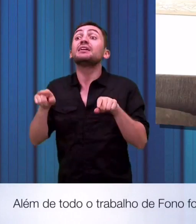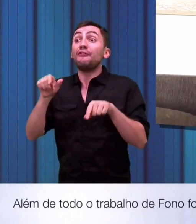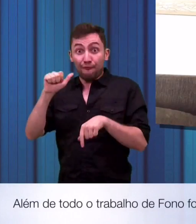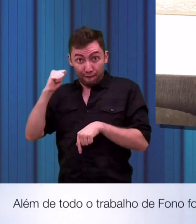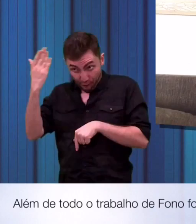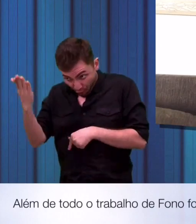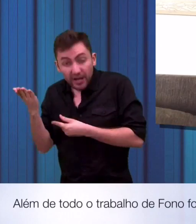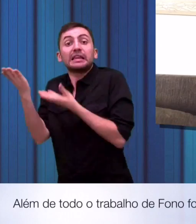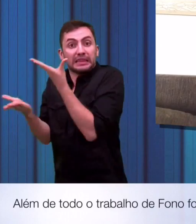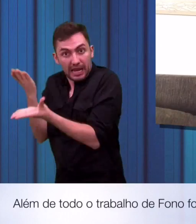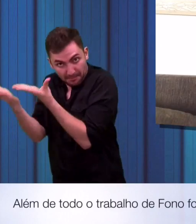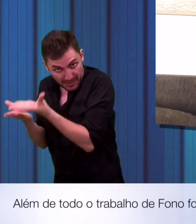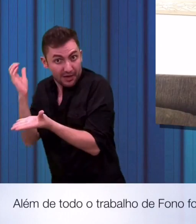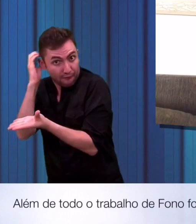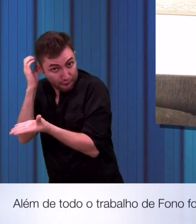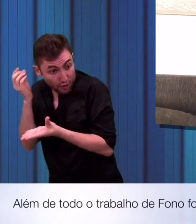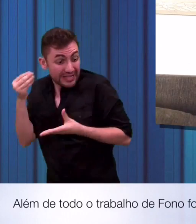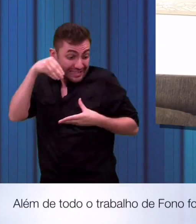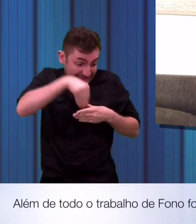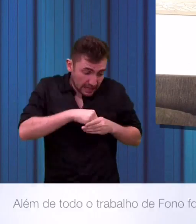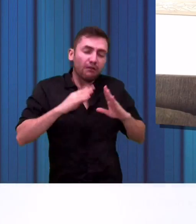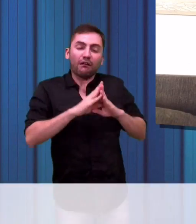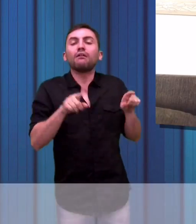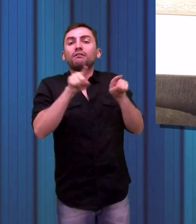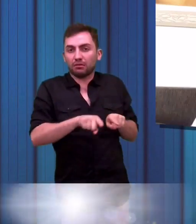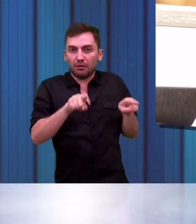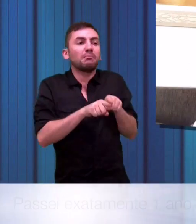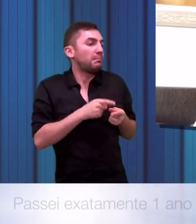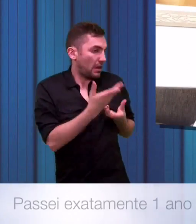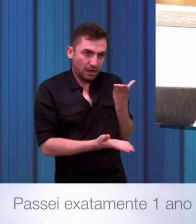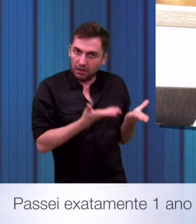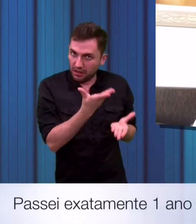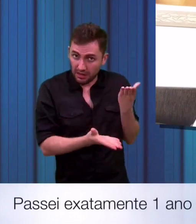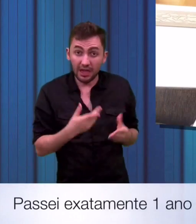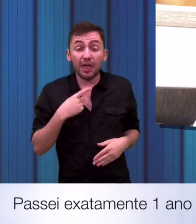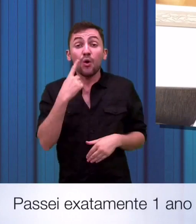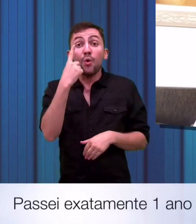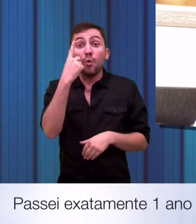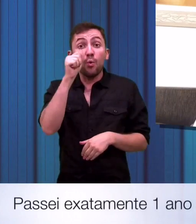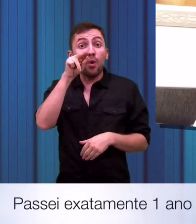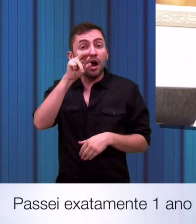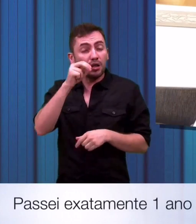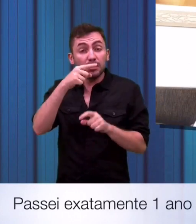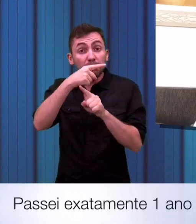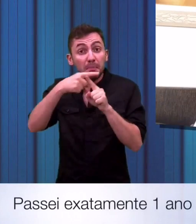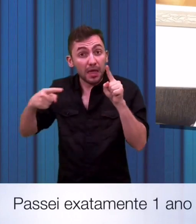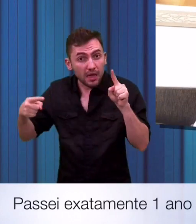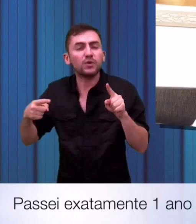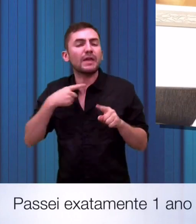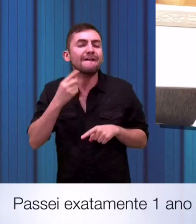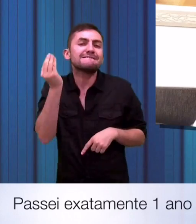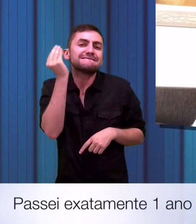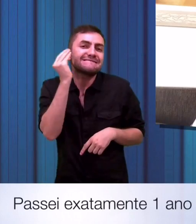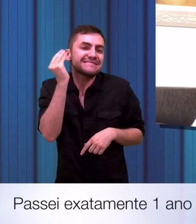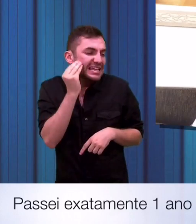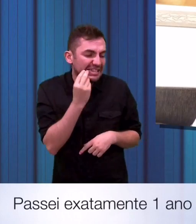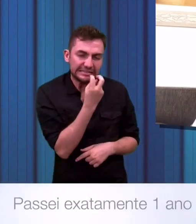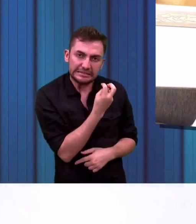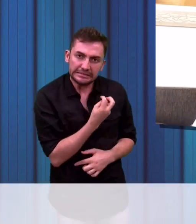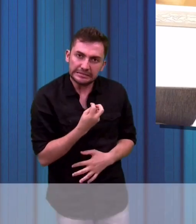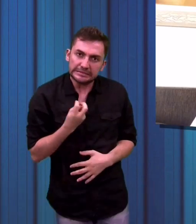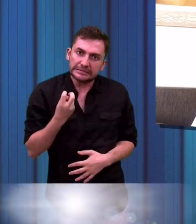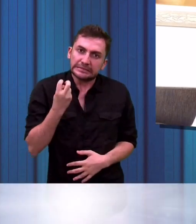de fono fora de casa, ainda tinha um trabalho dentro de casa. Eu passei exatamente 1 ano e meio nessa busca